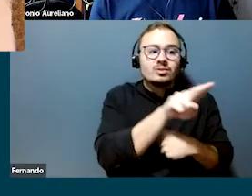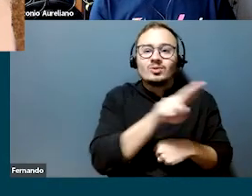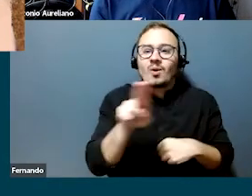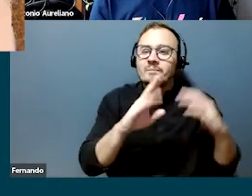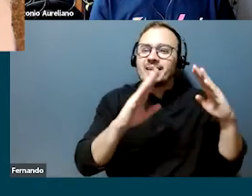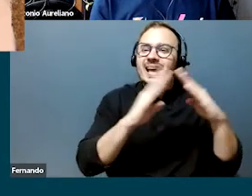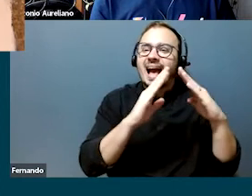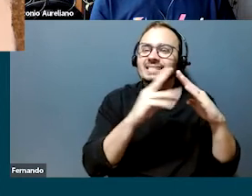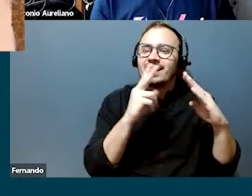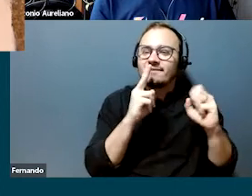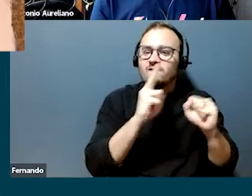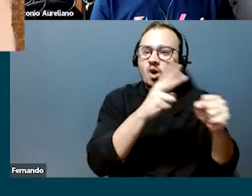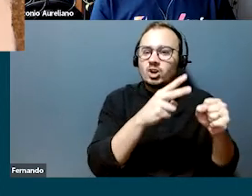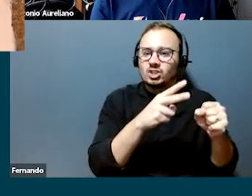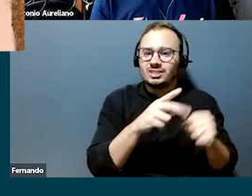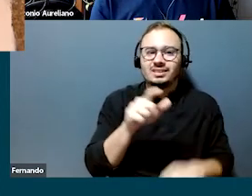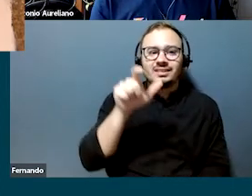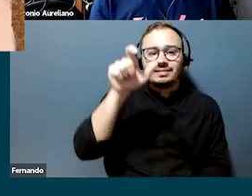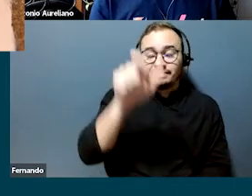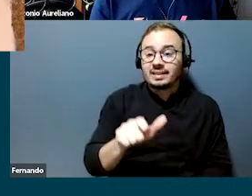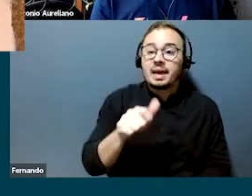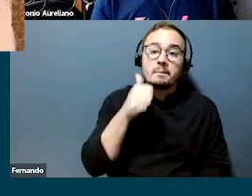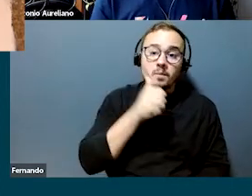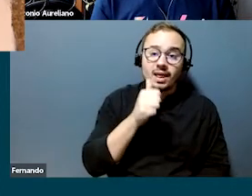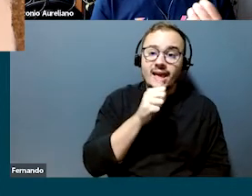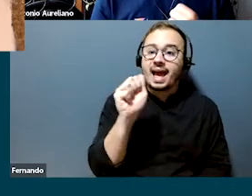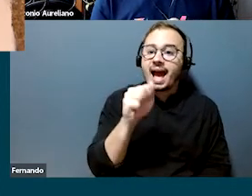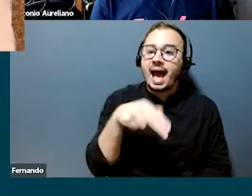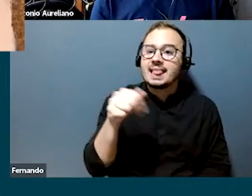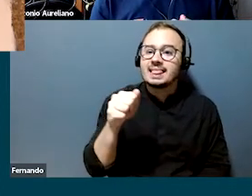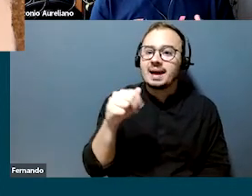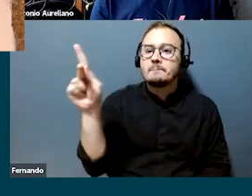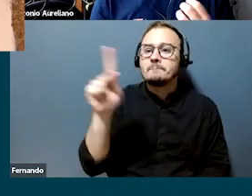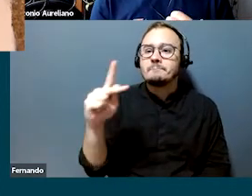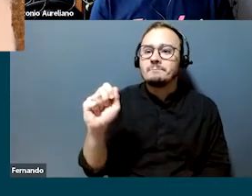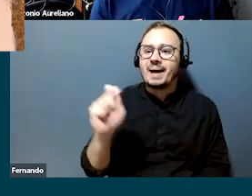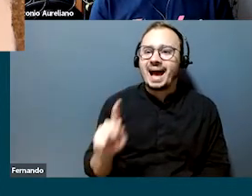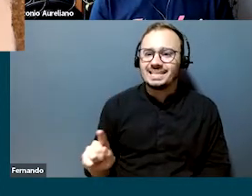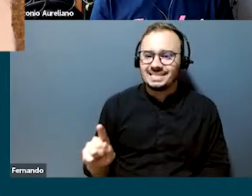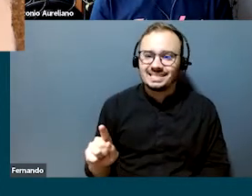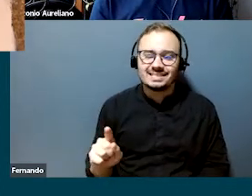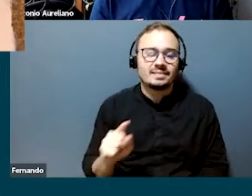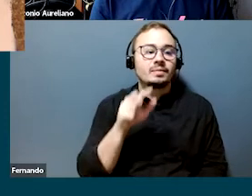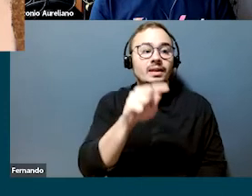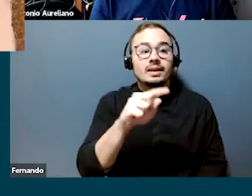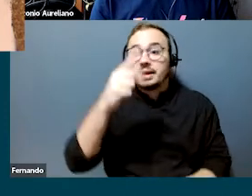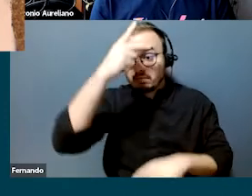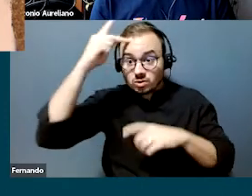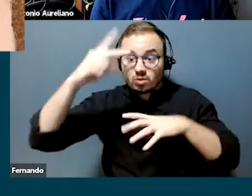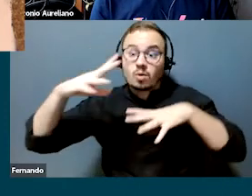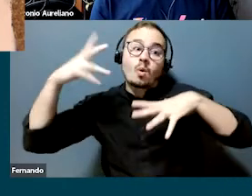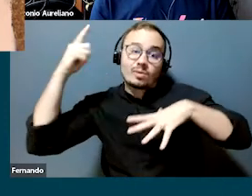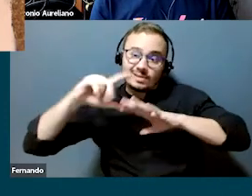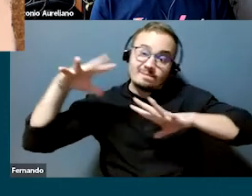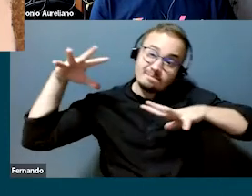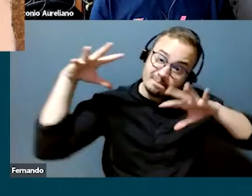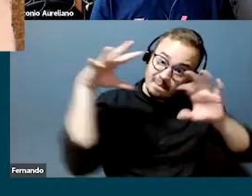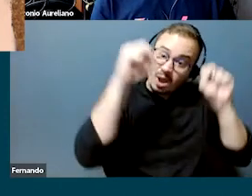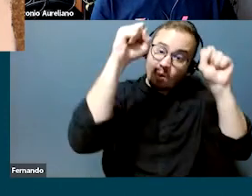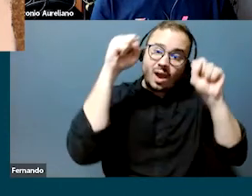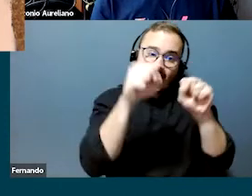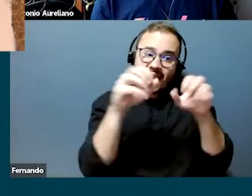Paz. A Dona Ana Paz resistiu, mas terminou sendo feita refém junto com toda a sua corte. E